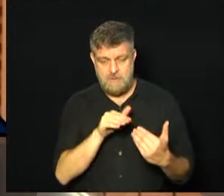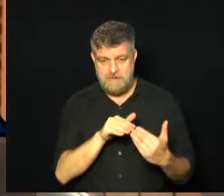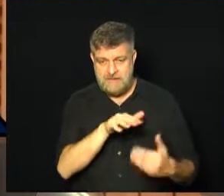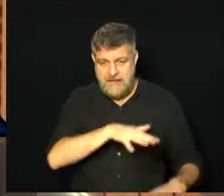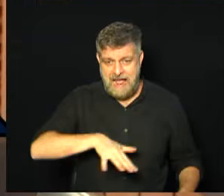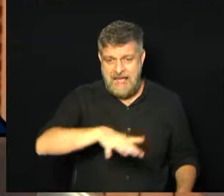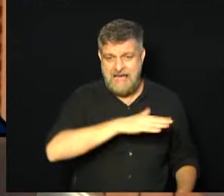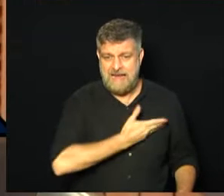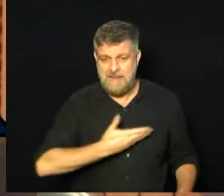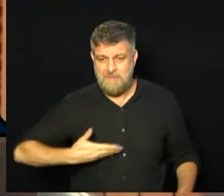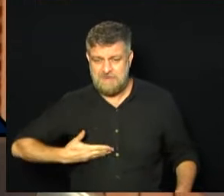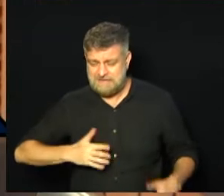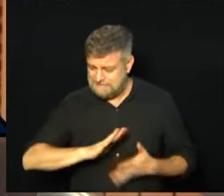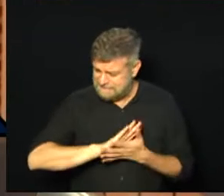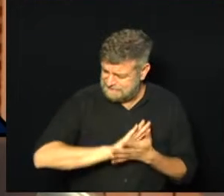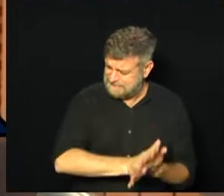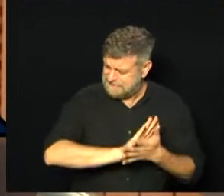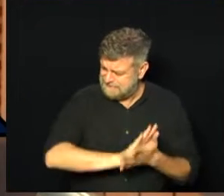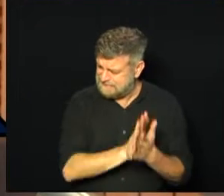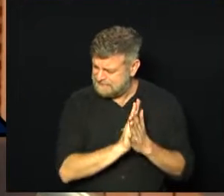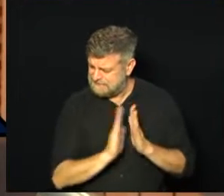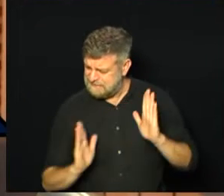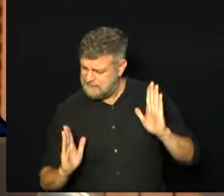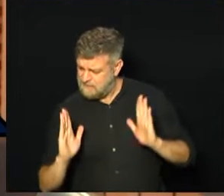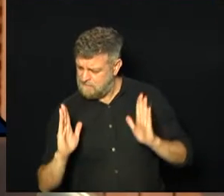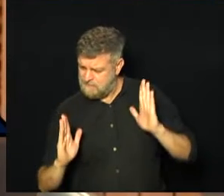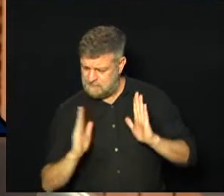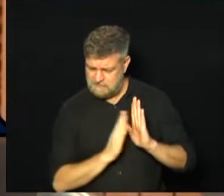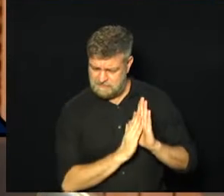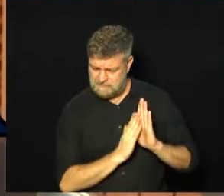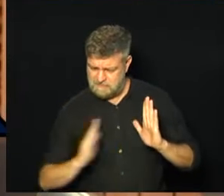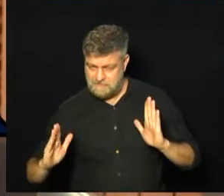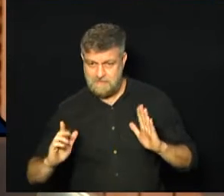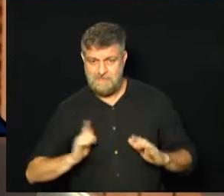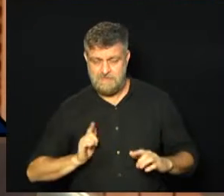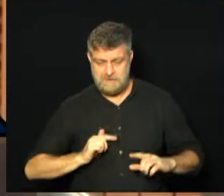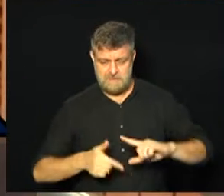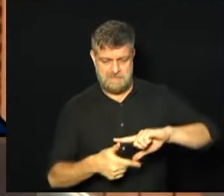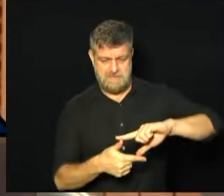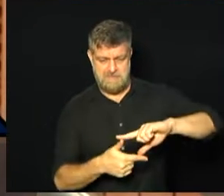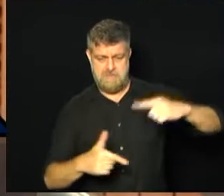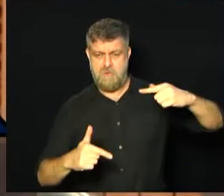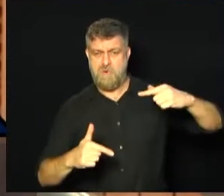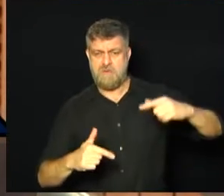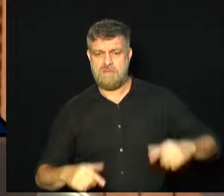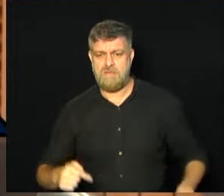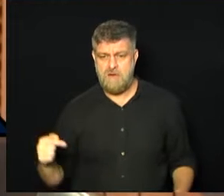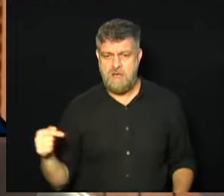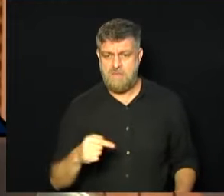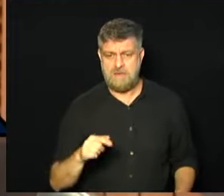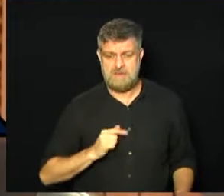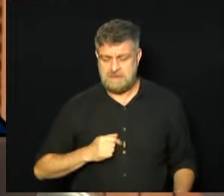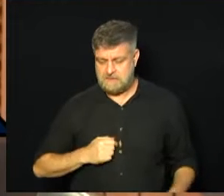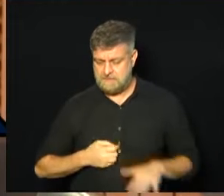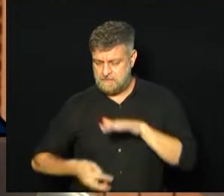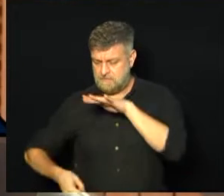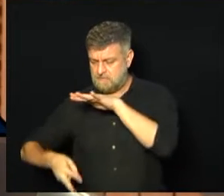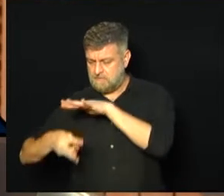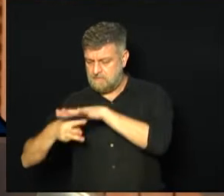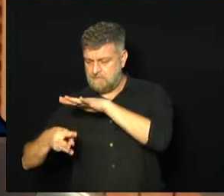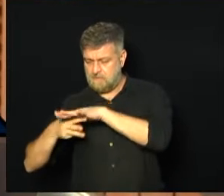estão sendo atacados nesse último período, né, por uma pauta ultraliberal, né, de